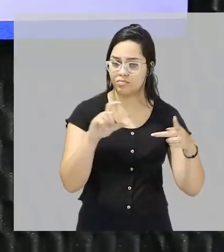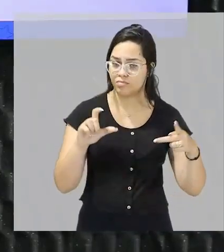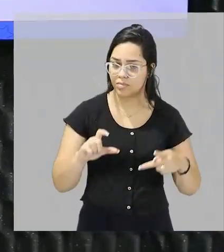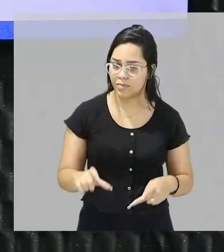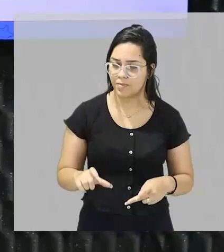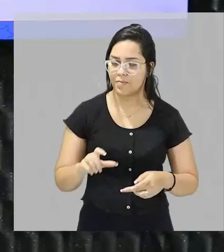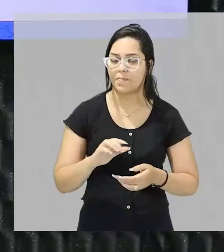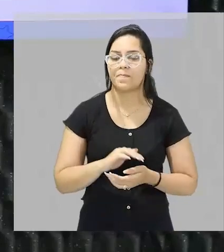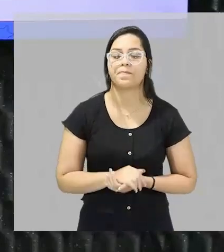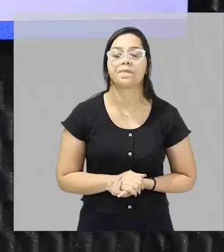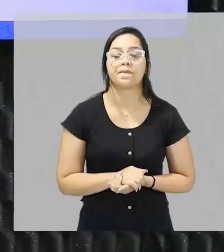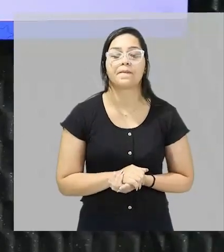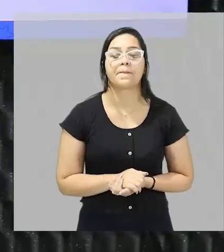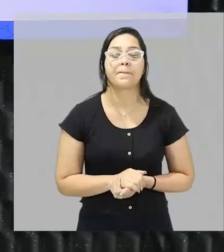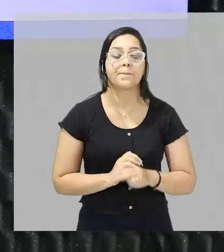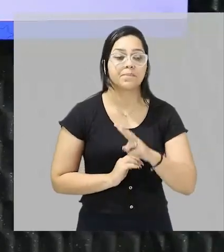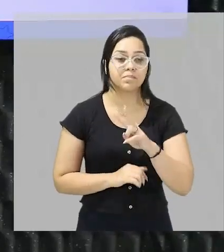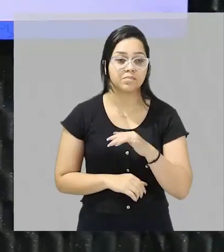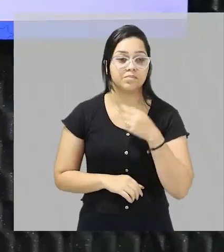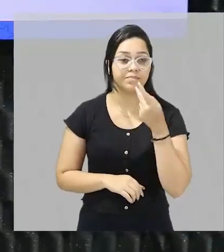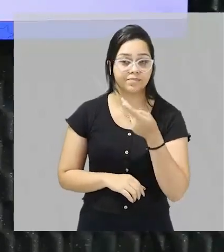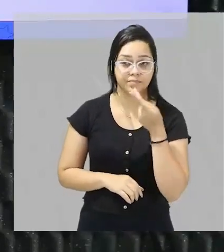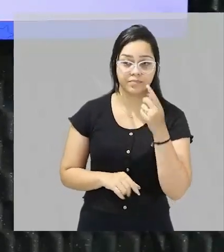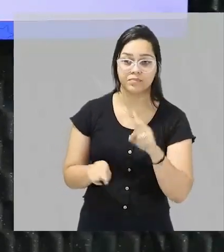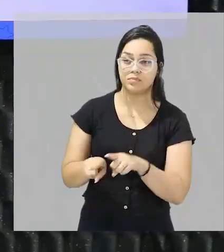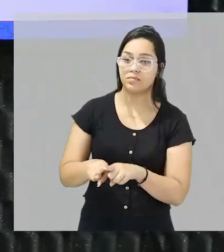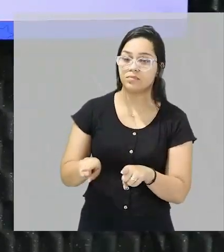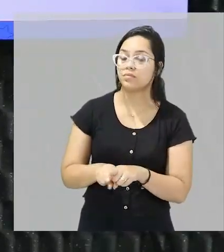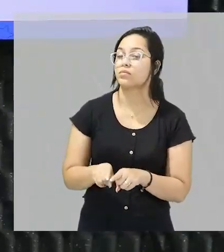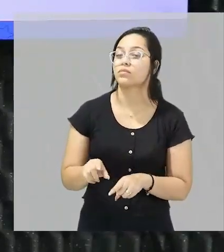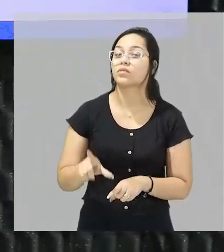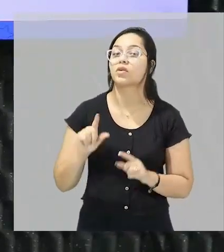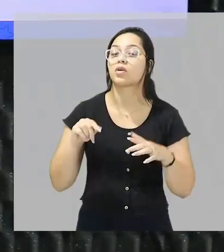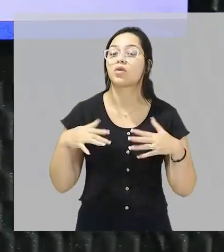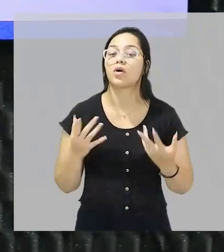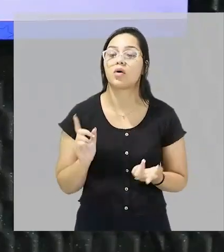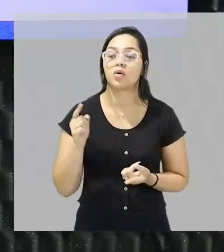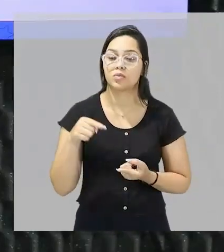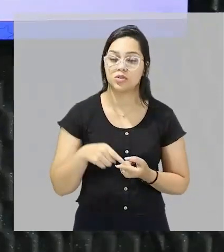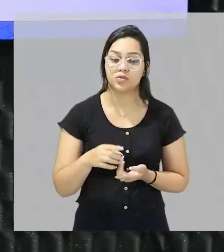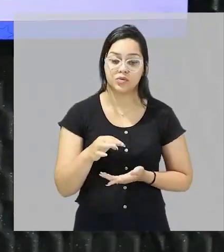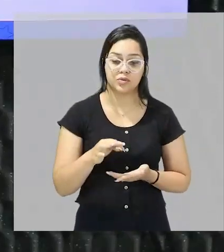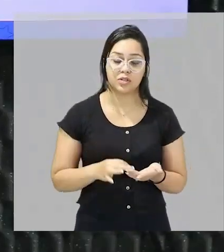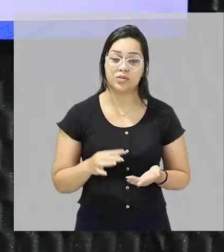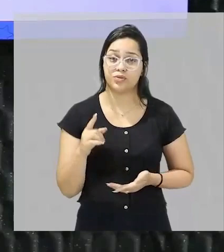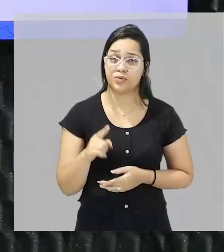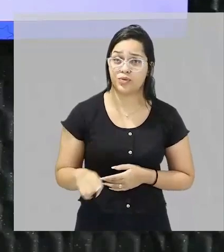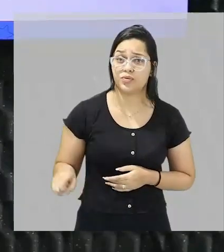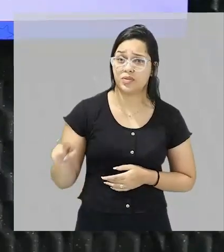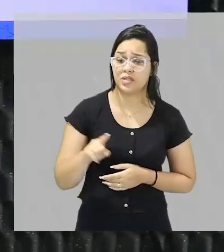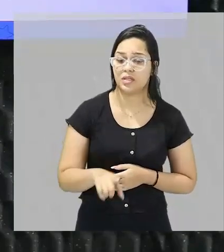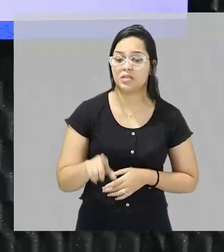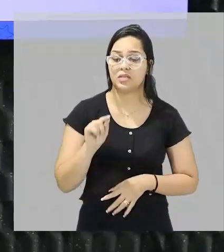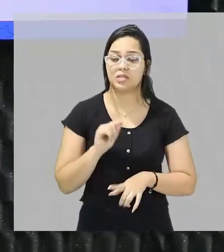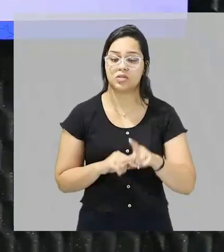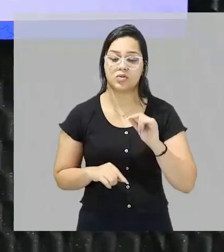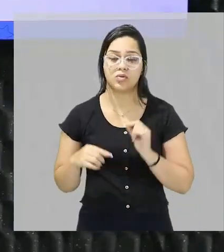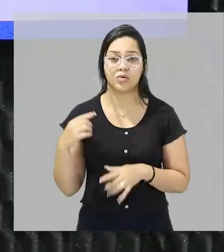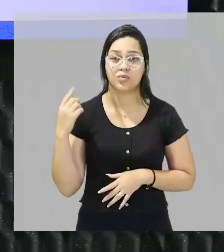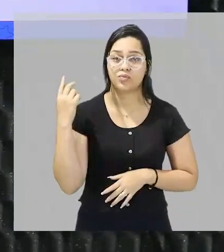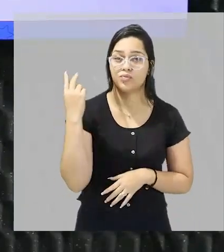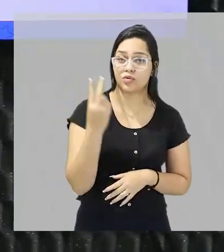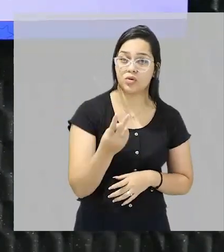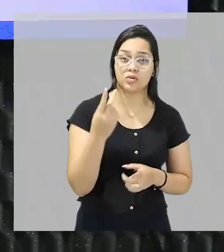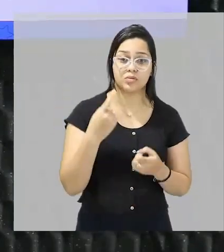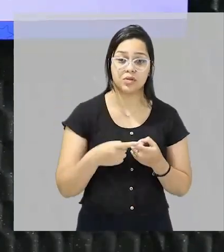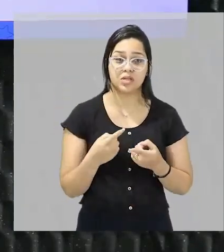2 parágrafos que vocês vão argumentar. Vocês vão definir os objetivos do texto de vocês. Escolham pelo menos 2,